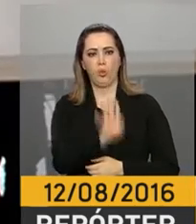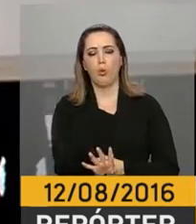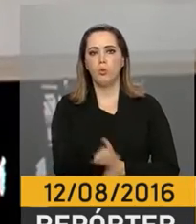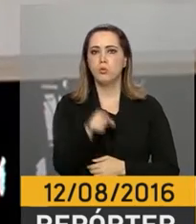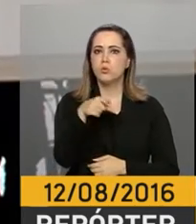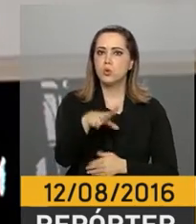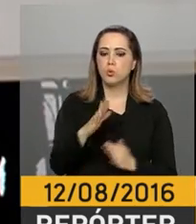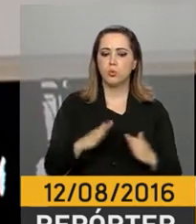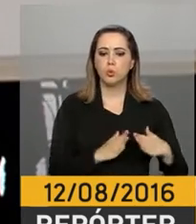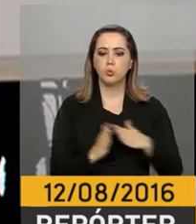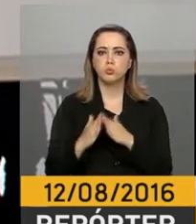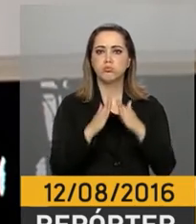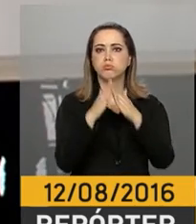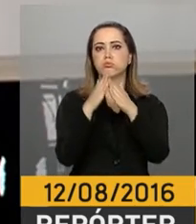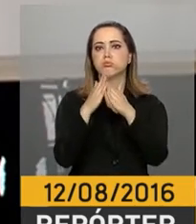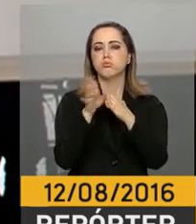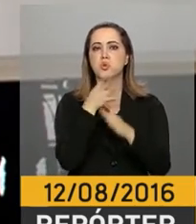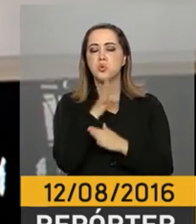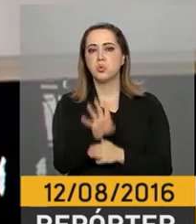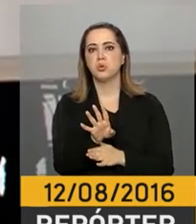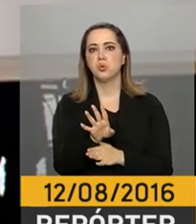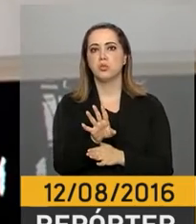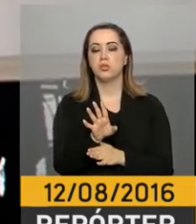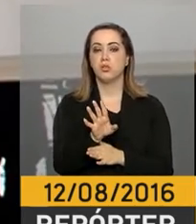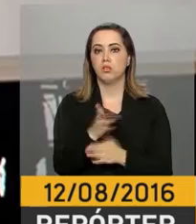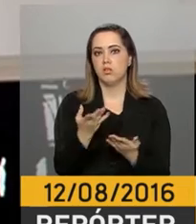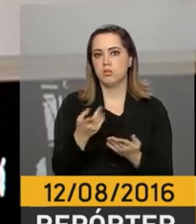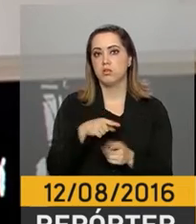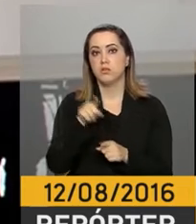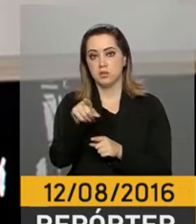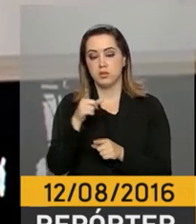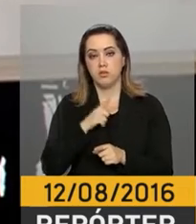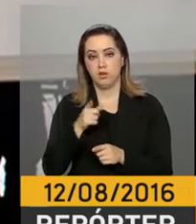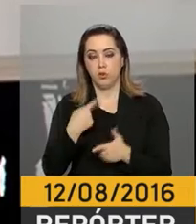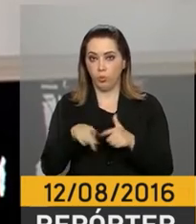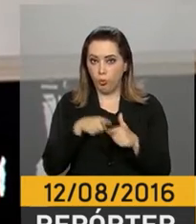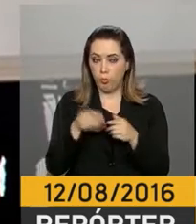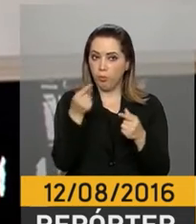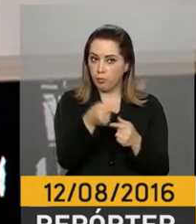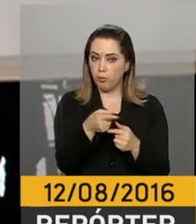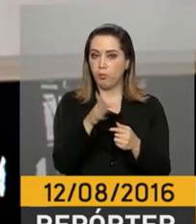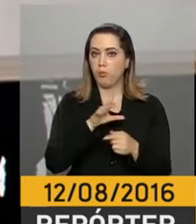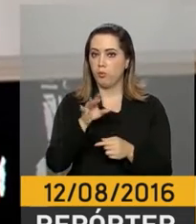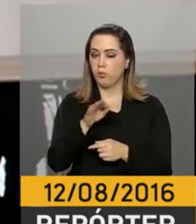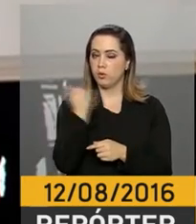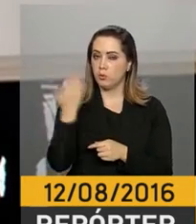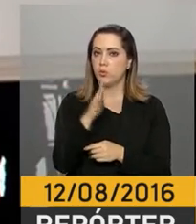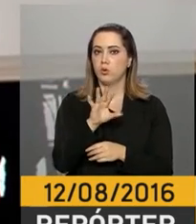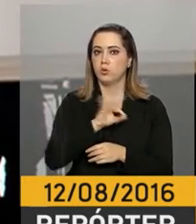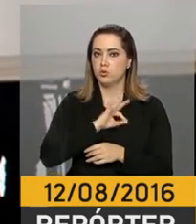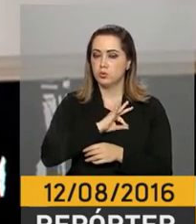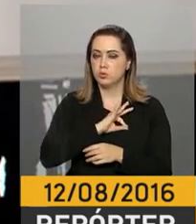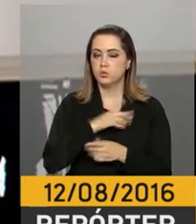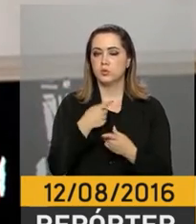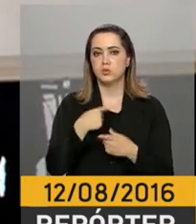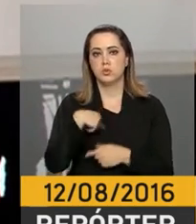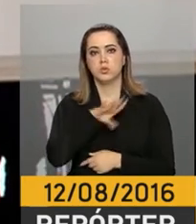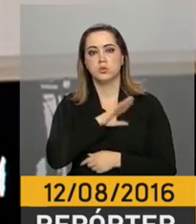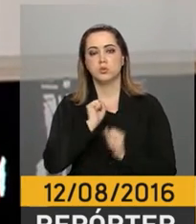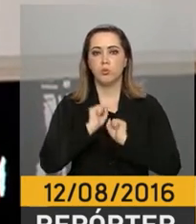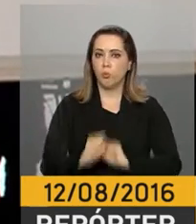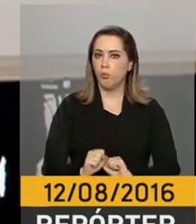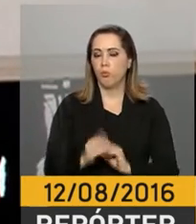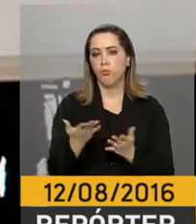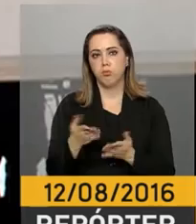sobre o episódio em si, o episódio está sendo investigado. Nós ainda não conseguimos, até por recomendação do acompanhamento psicológico, ainda não